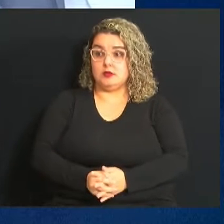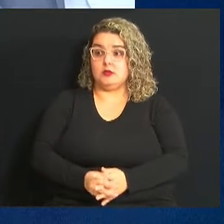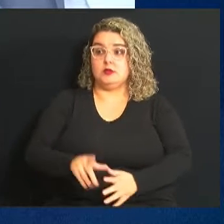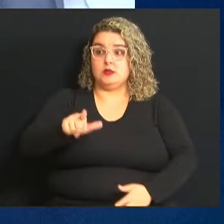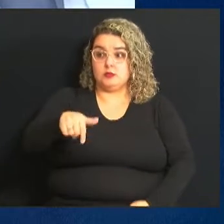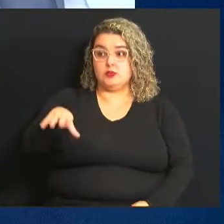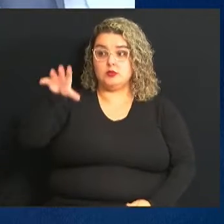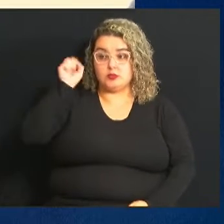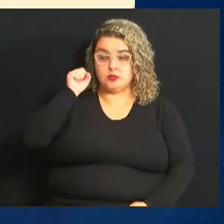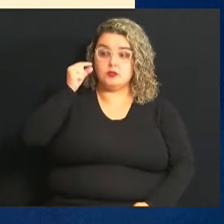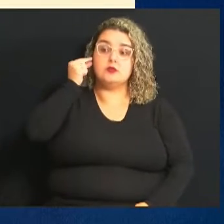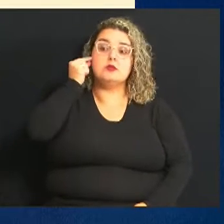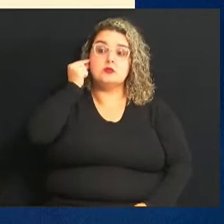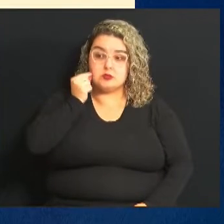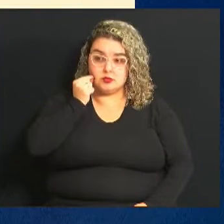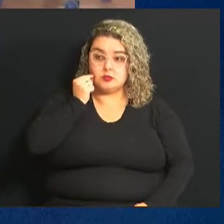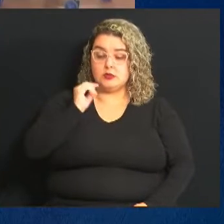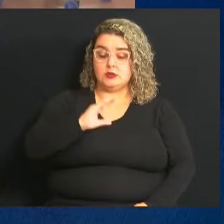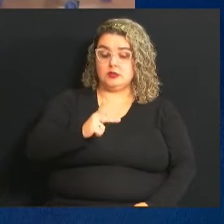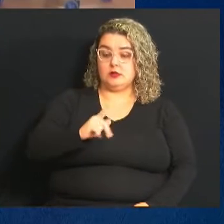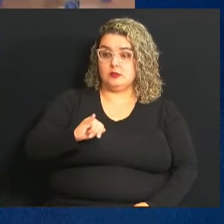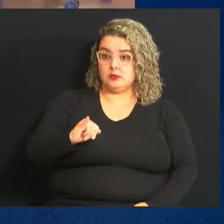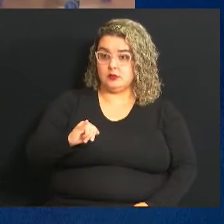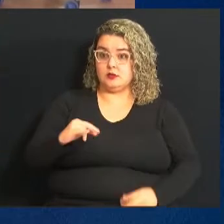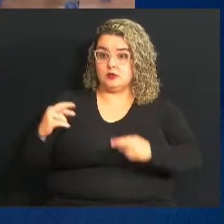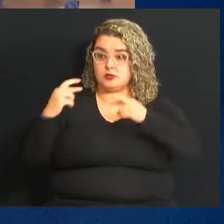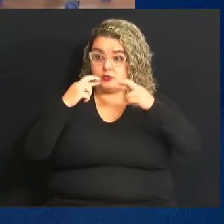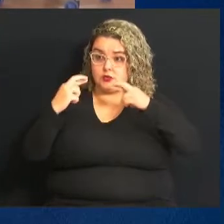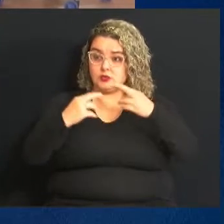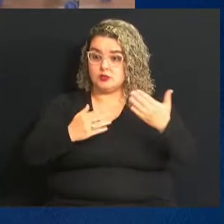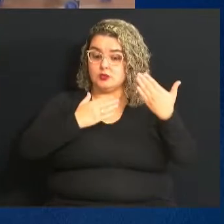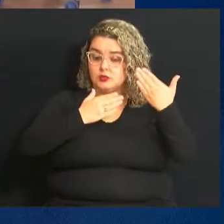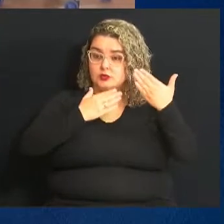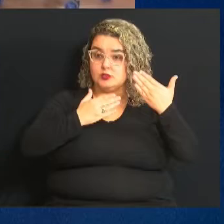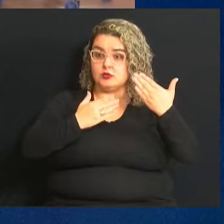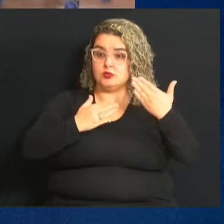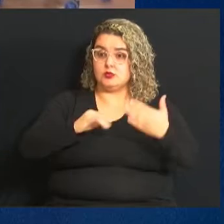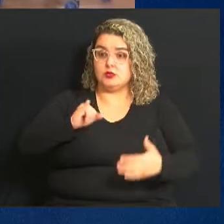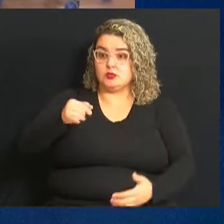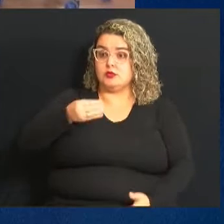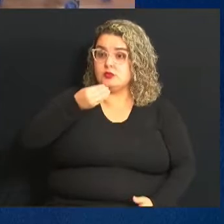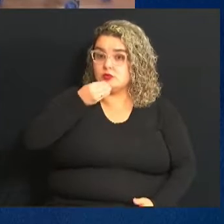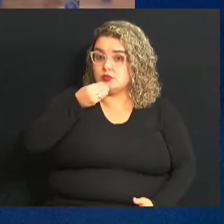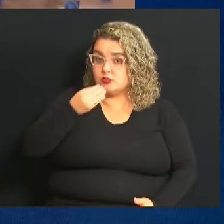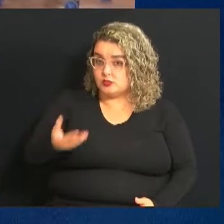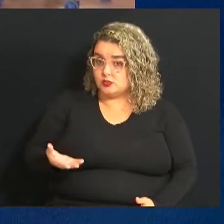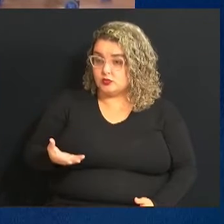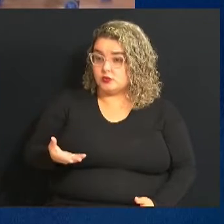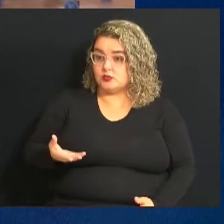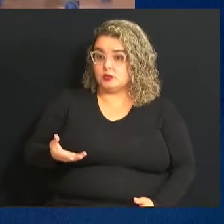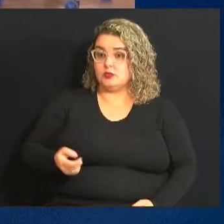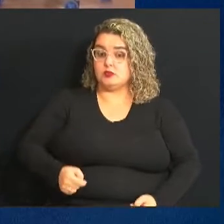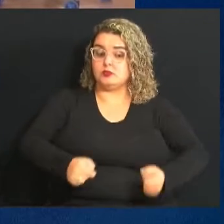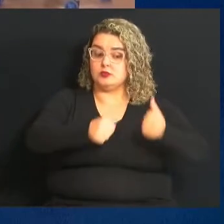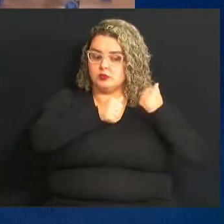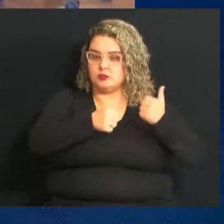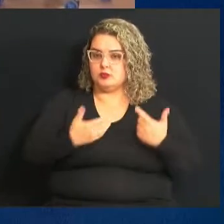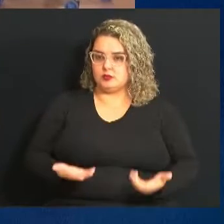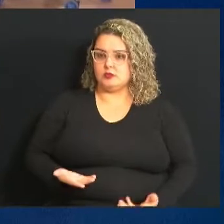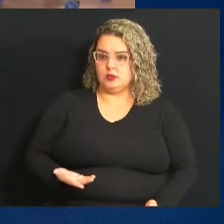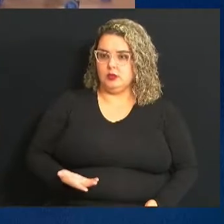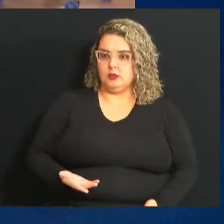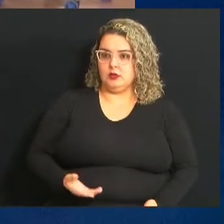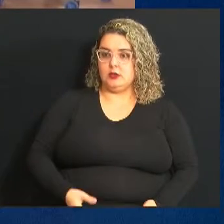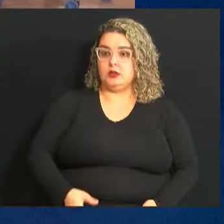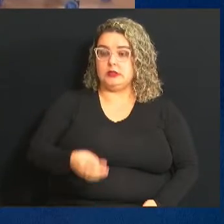vereador Marcelo Silva, CPI para apurar supostas cobranças de vantagens indevidas marca 3 oitivas para o